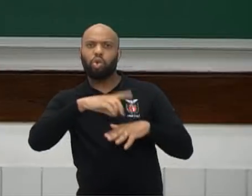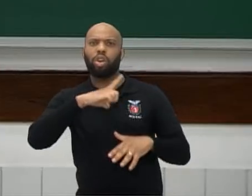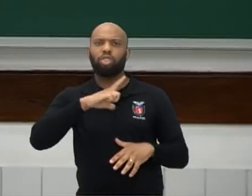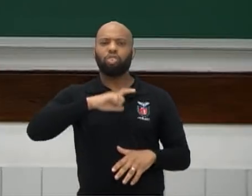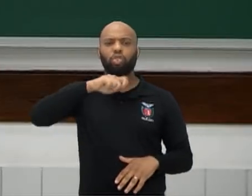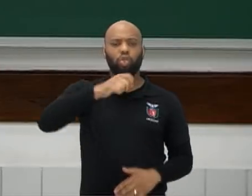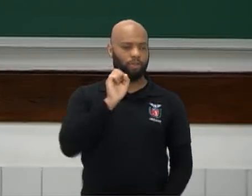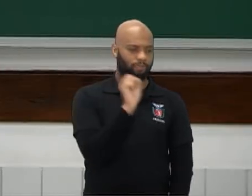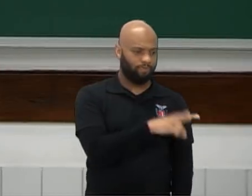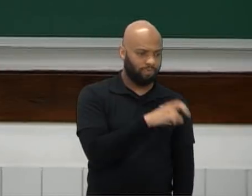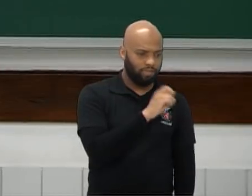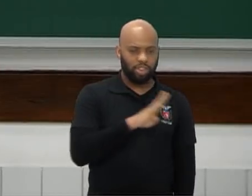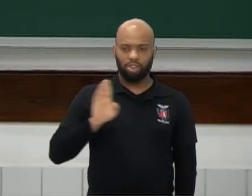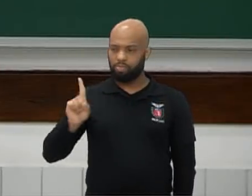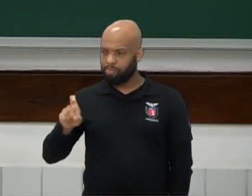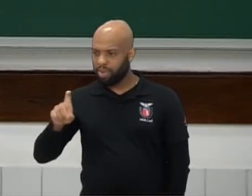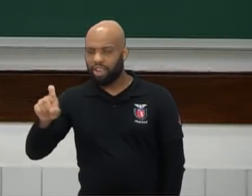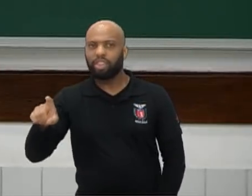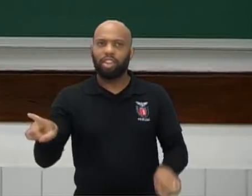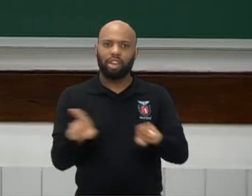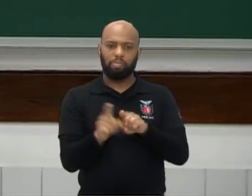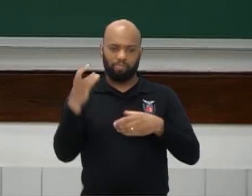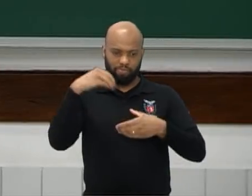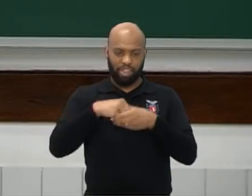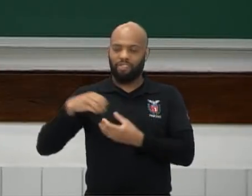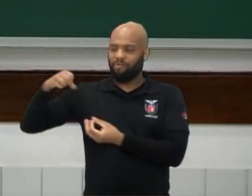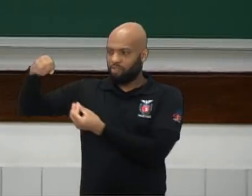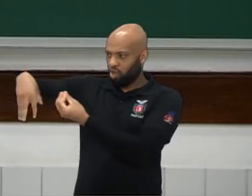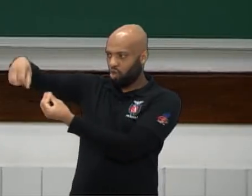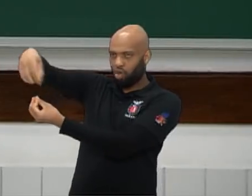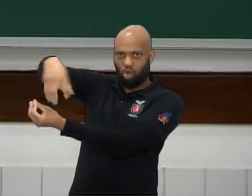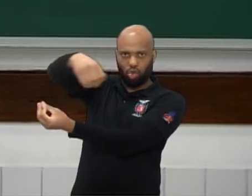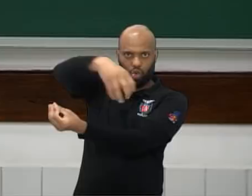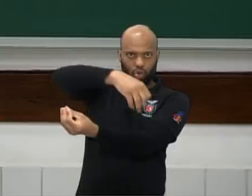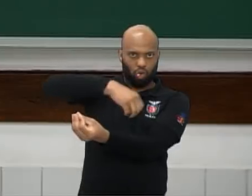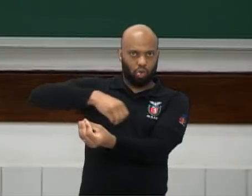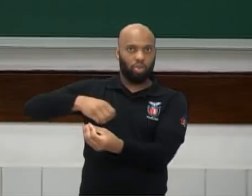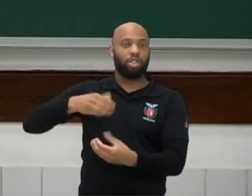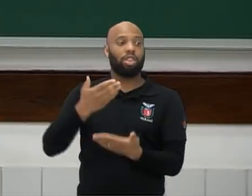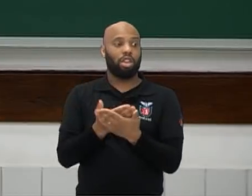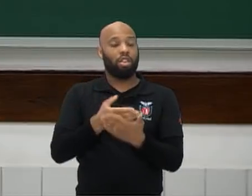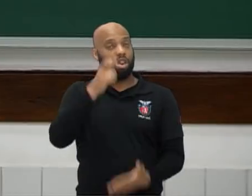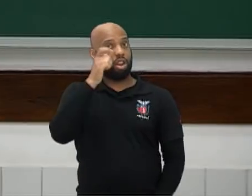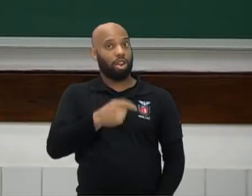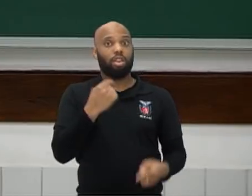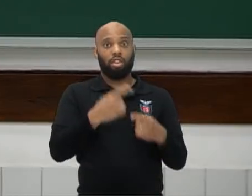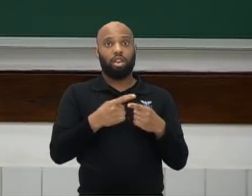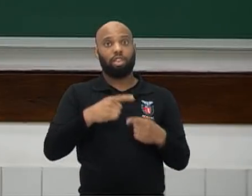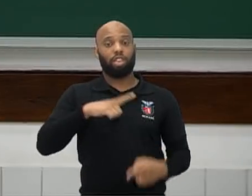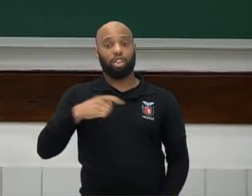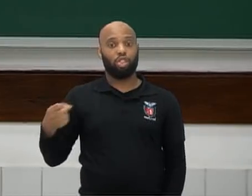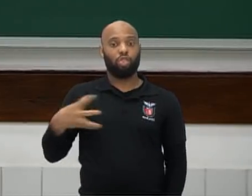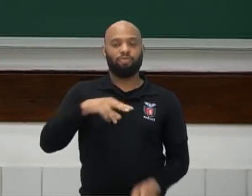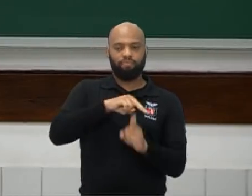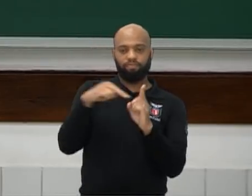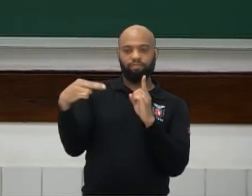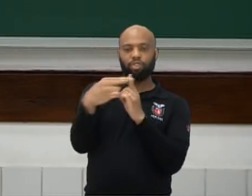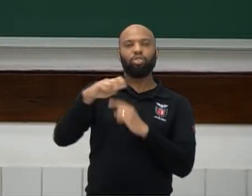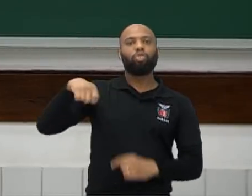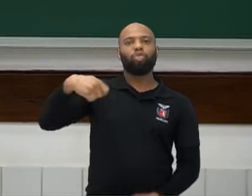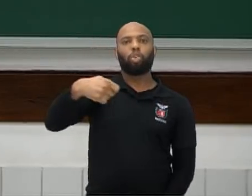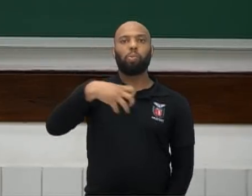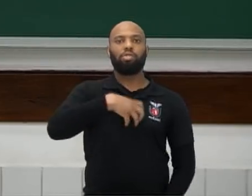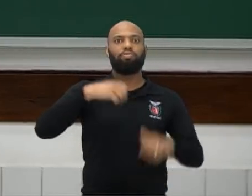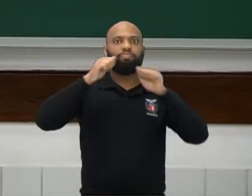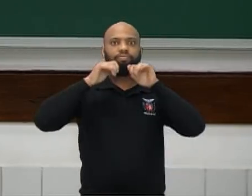causadas por vírus, bactérias, protozoários e fungos, pessoal. A aula é interessante porque traz um novo ponto de vista sobre os